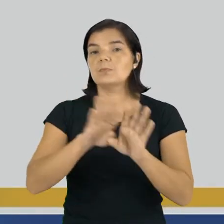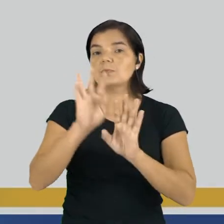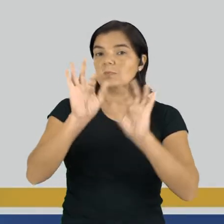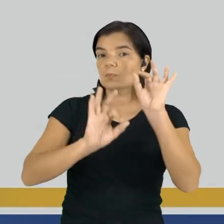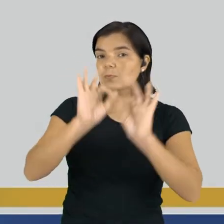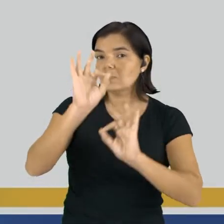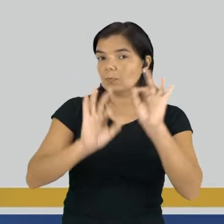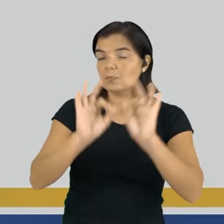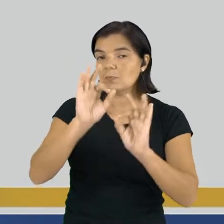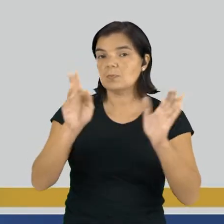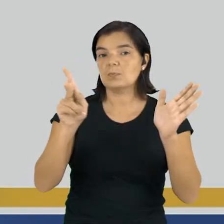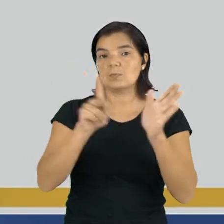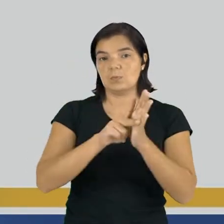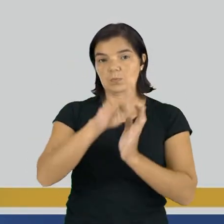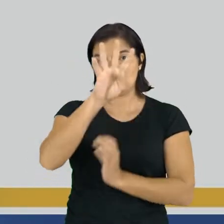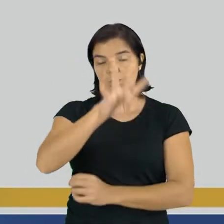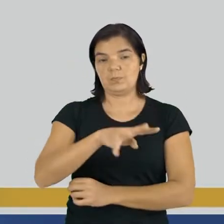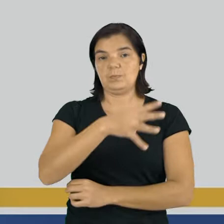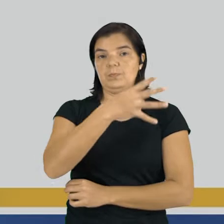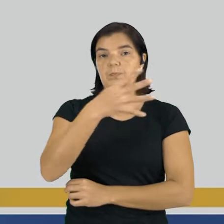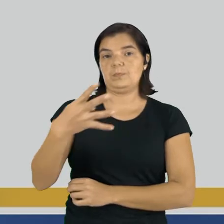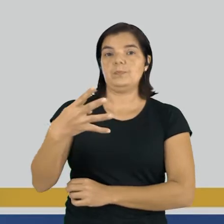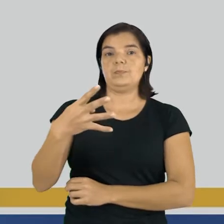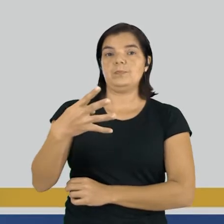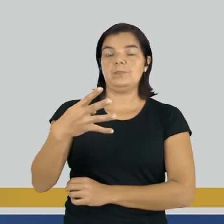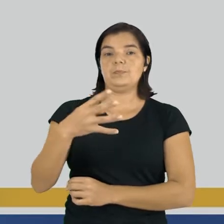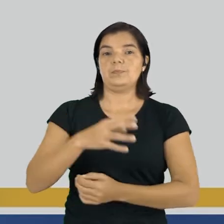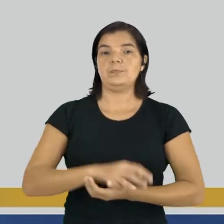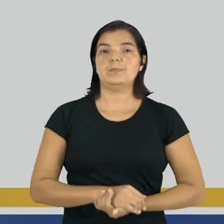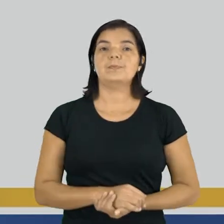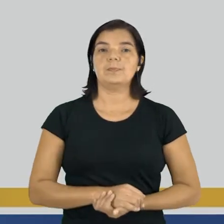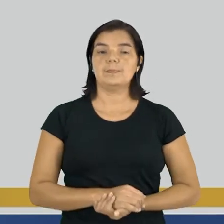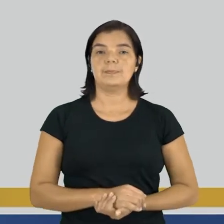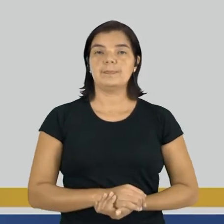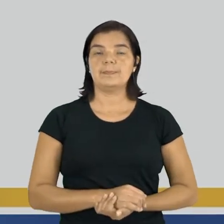estrutura física da nossa tabela.